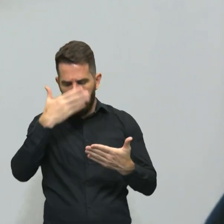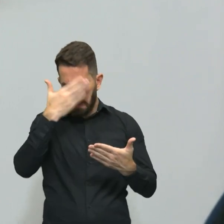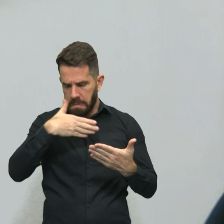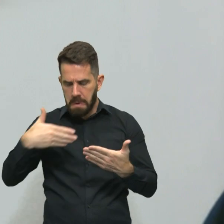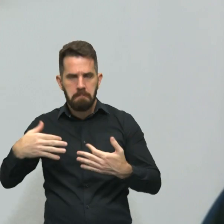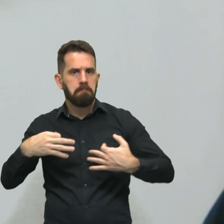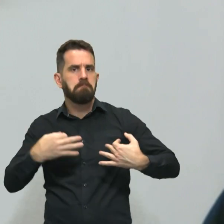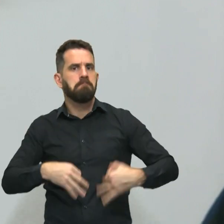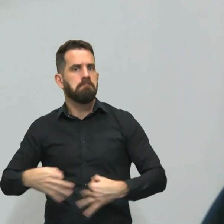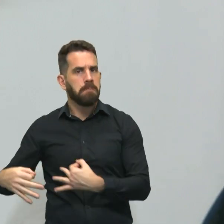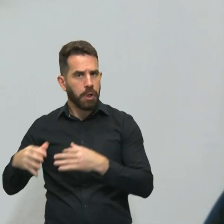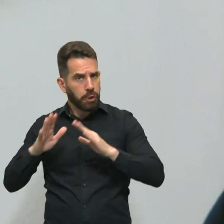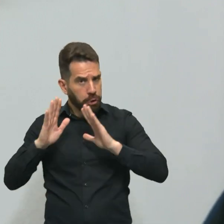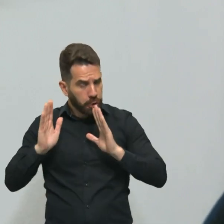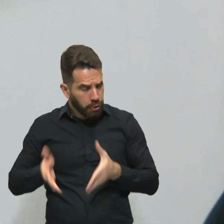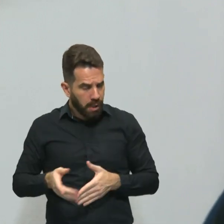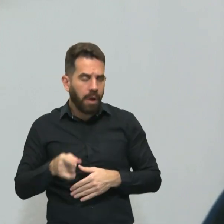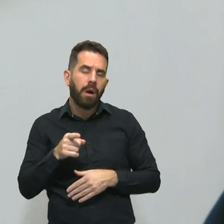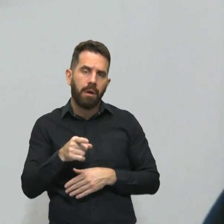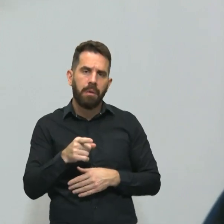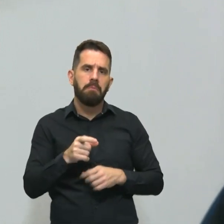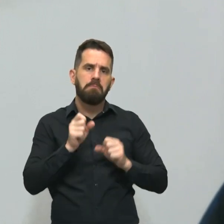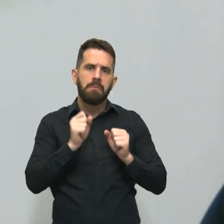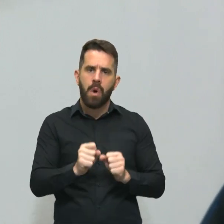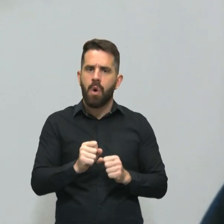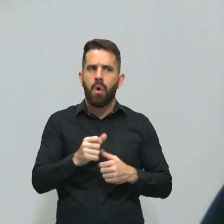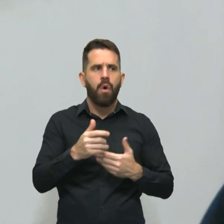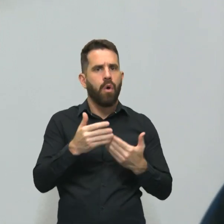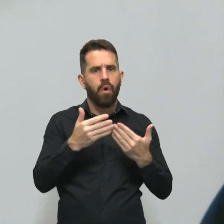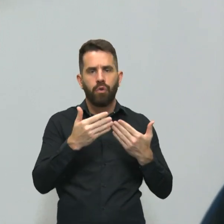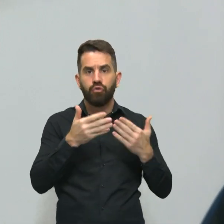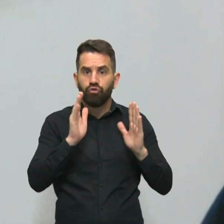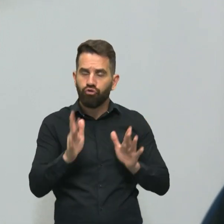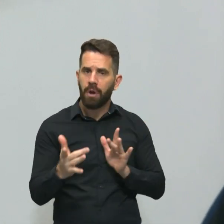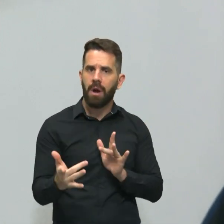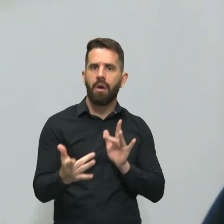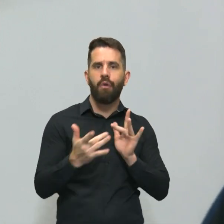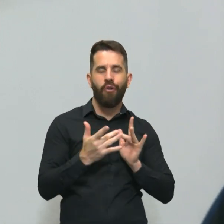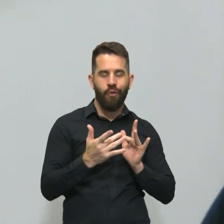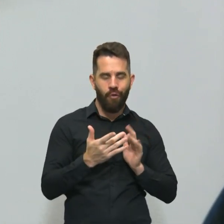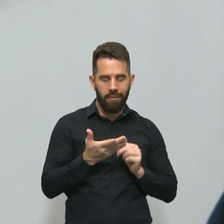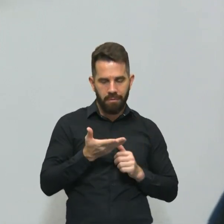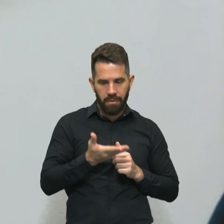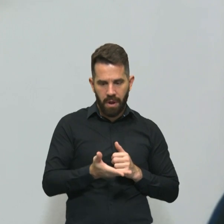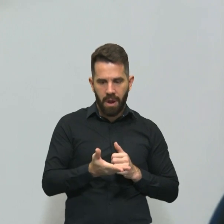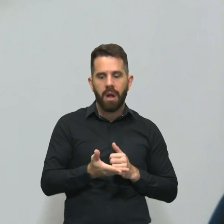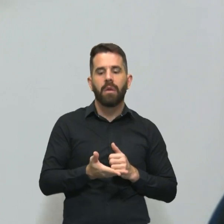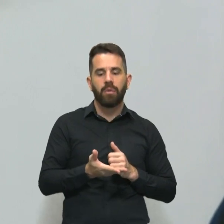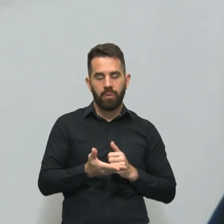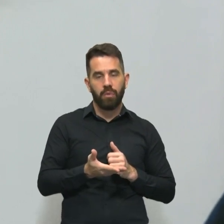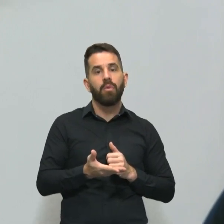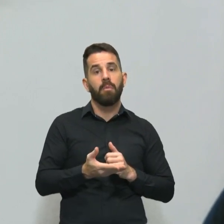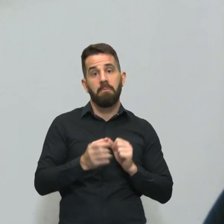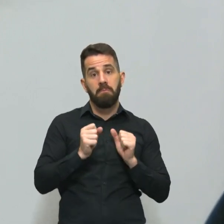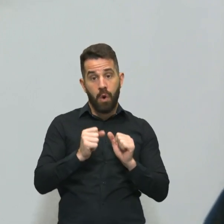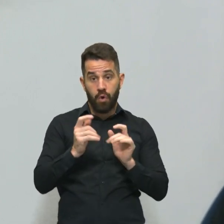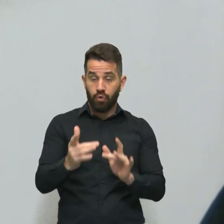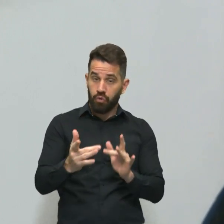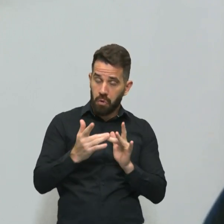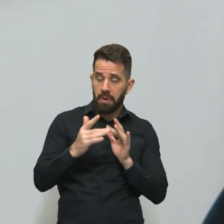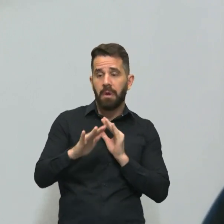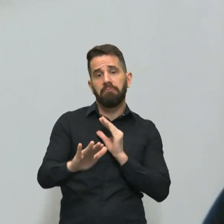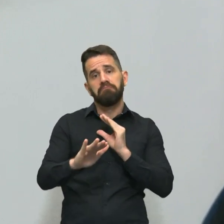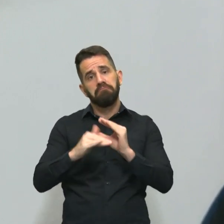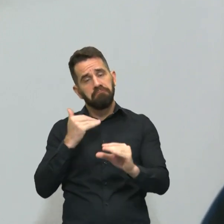suas condições aceitas, né? Ele pode estar entrando em contato, tanto via e-mail